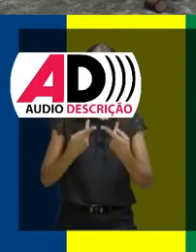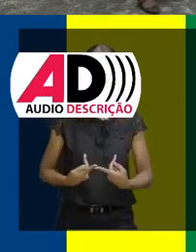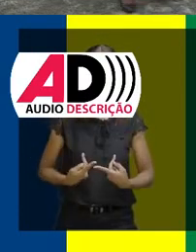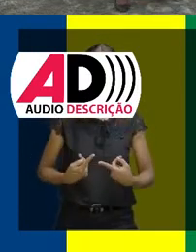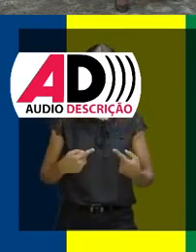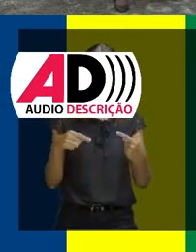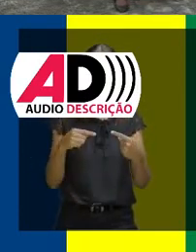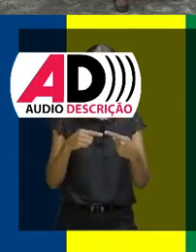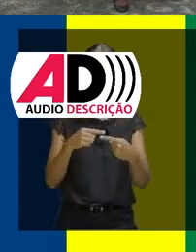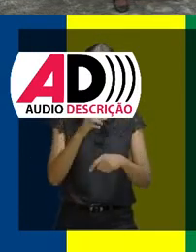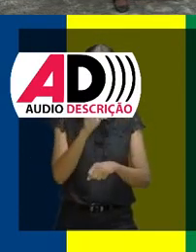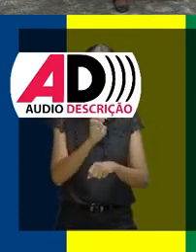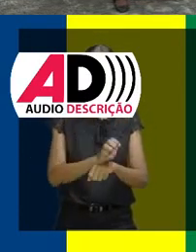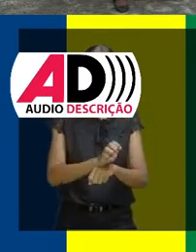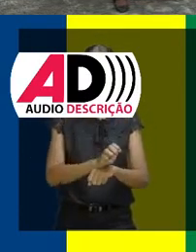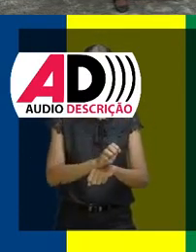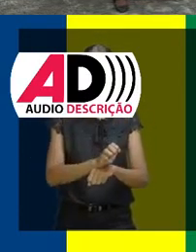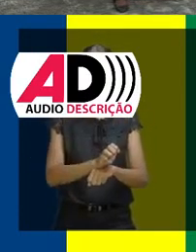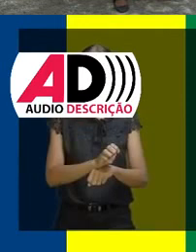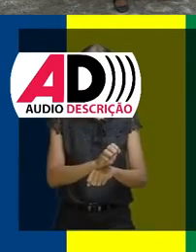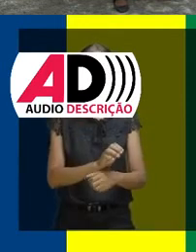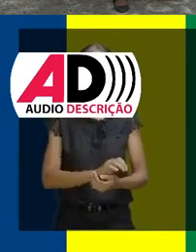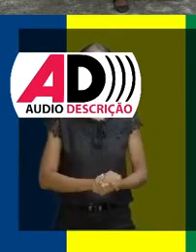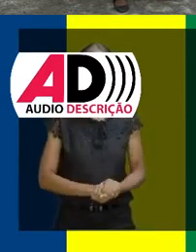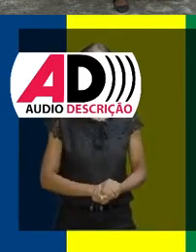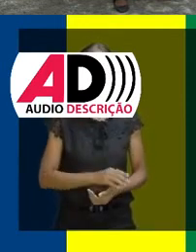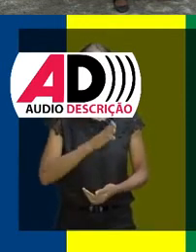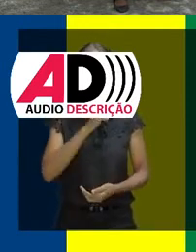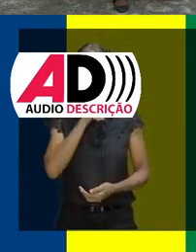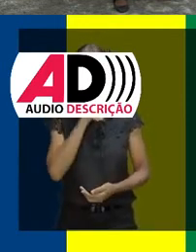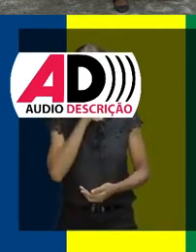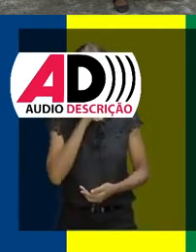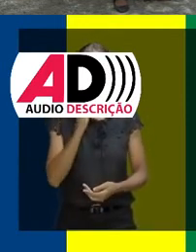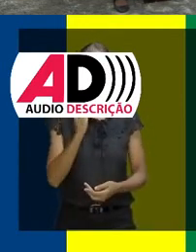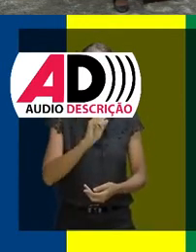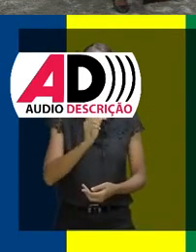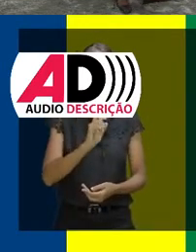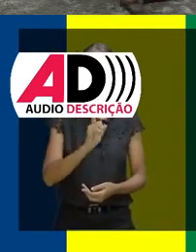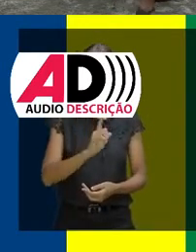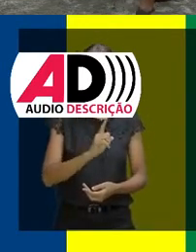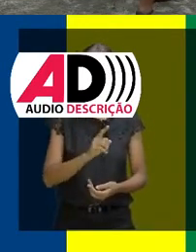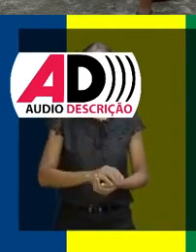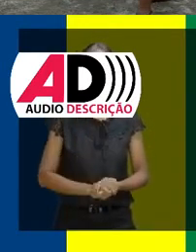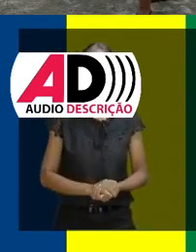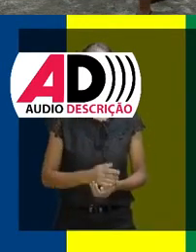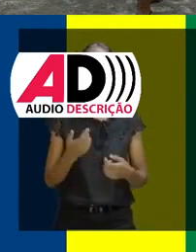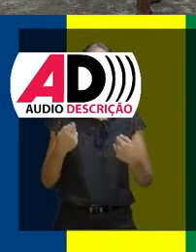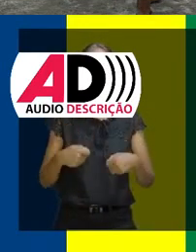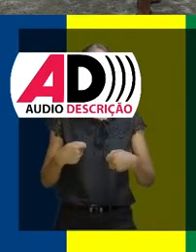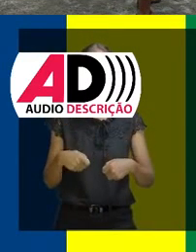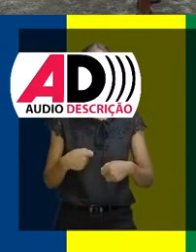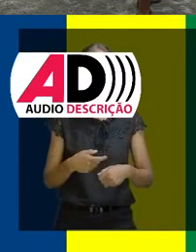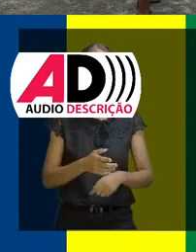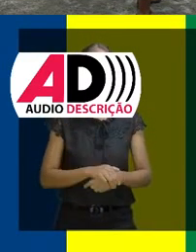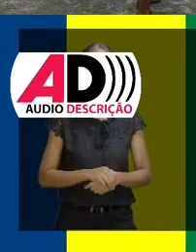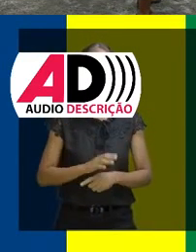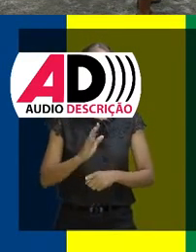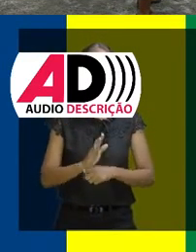um papel, saia da sua neutralidade, ele tem que intervir no social.